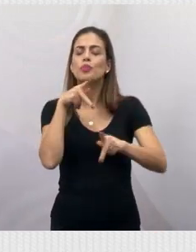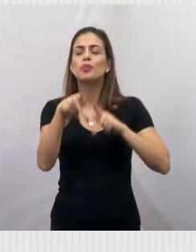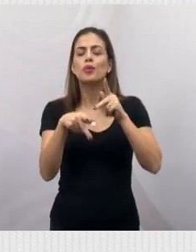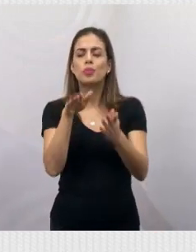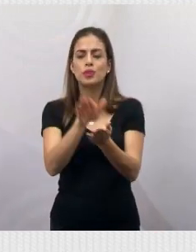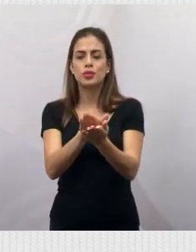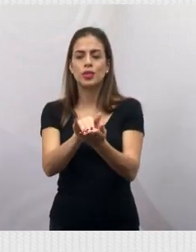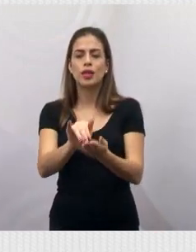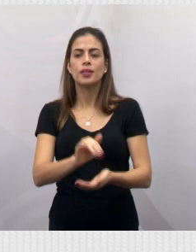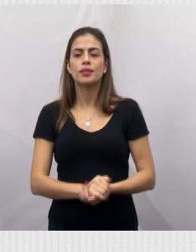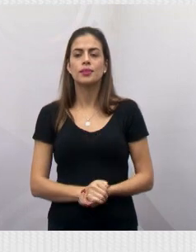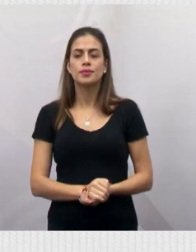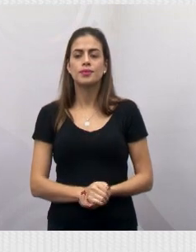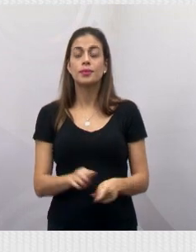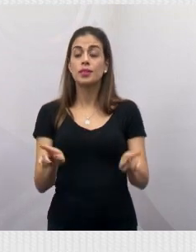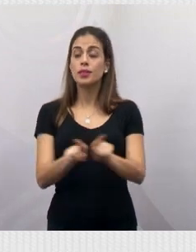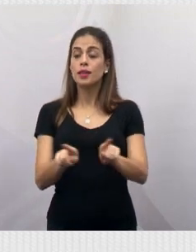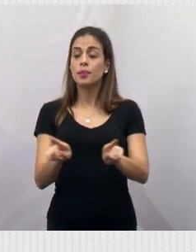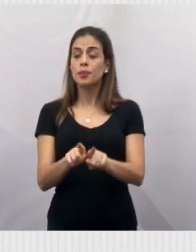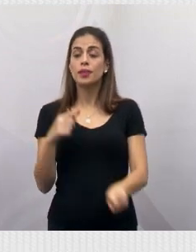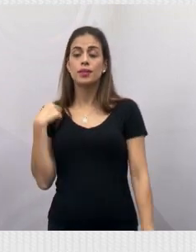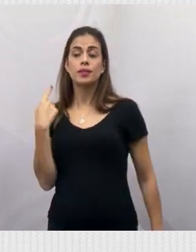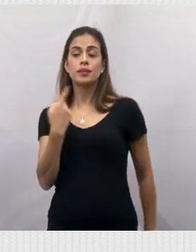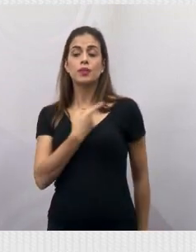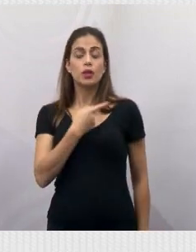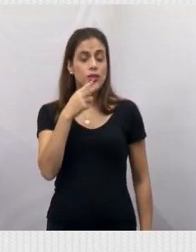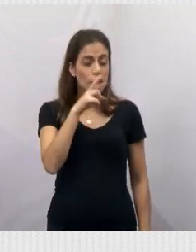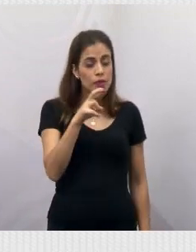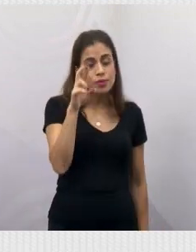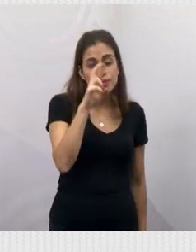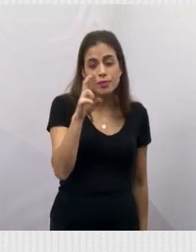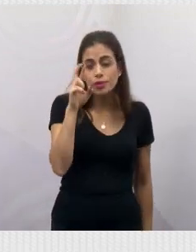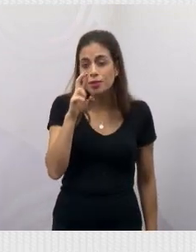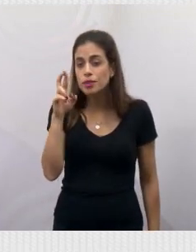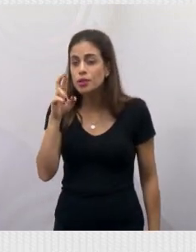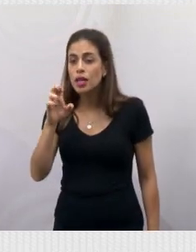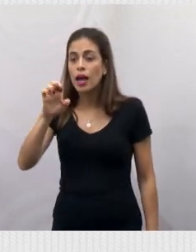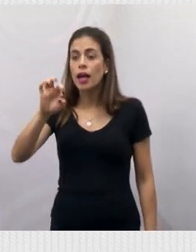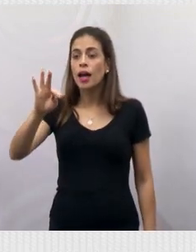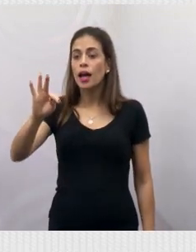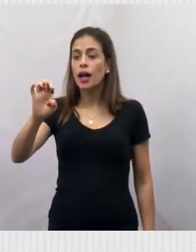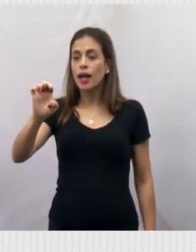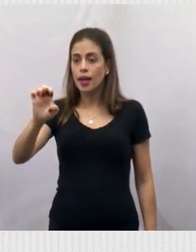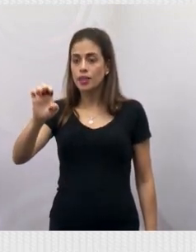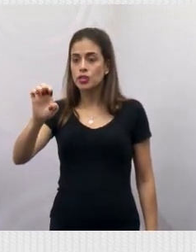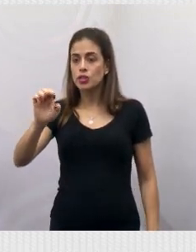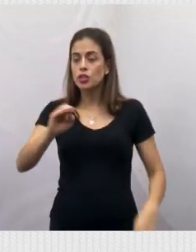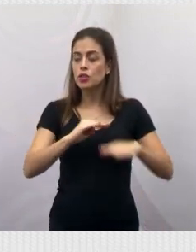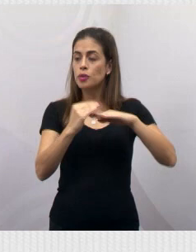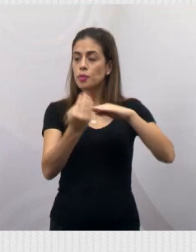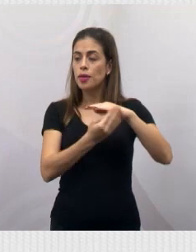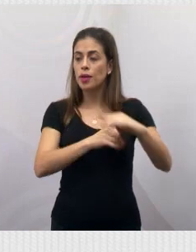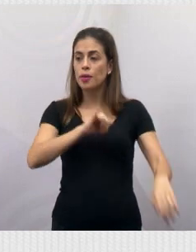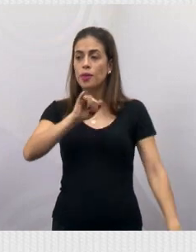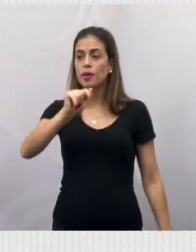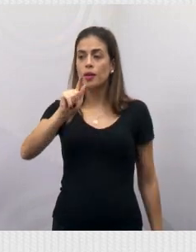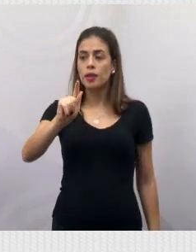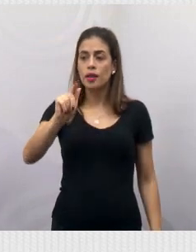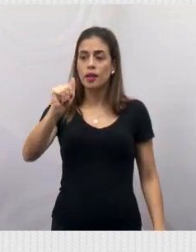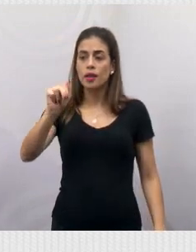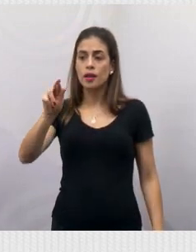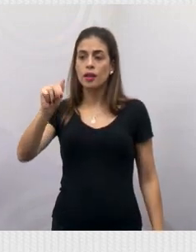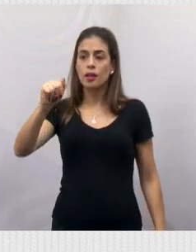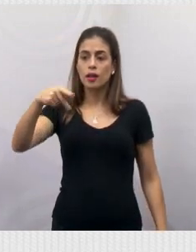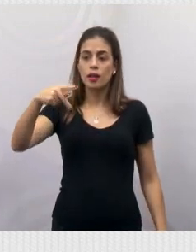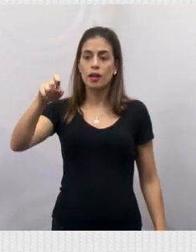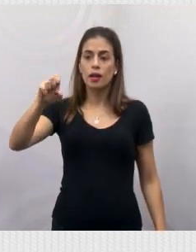Jacareí. E também nós estivemos em vistoria à ET do Igarapés, né? A ET do Igarapés